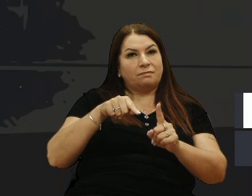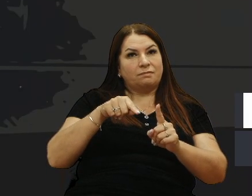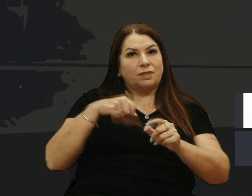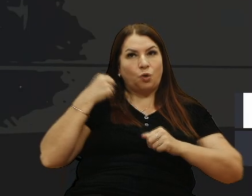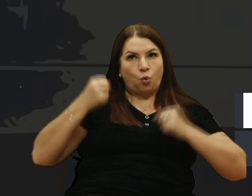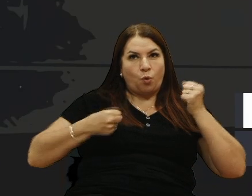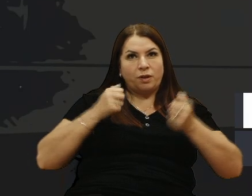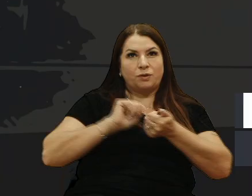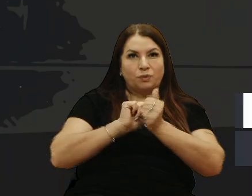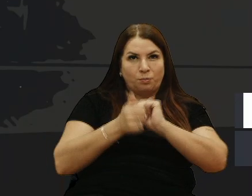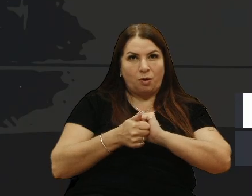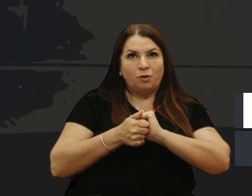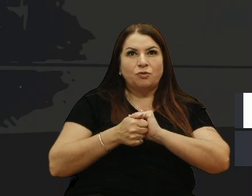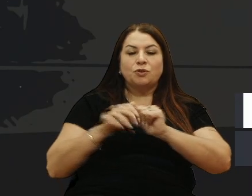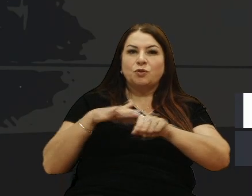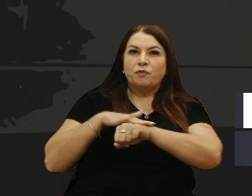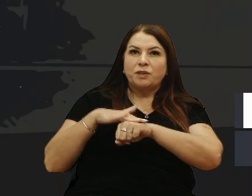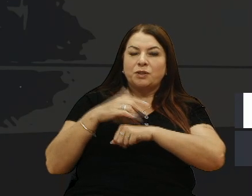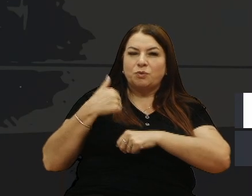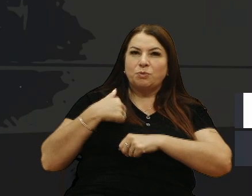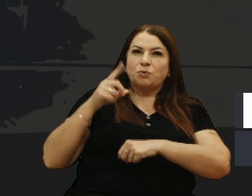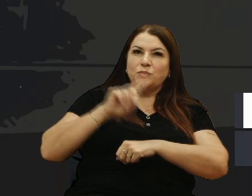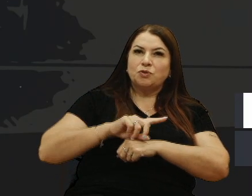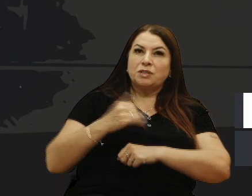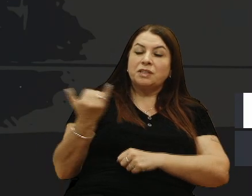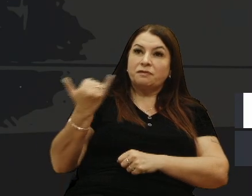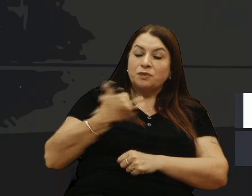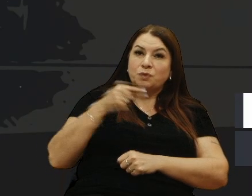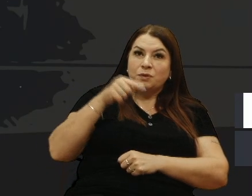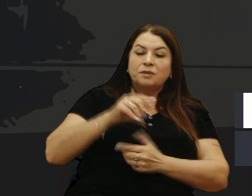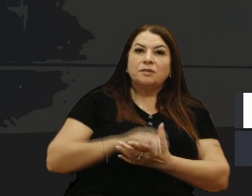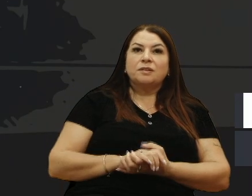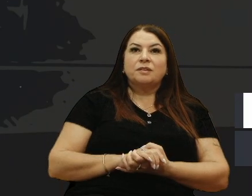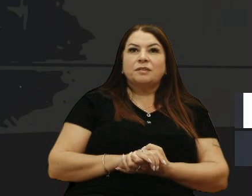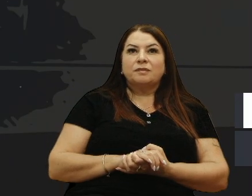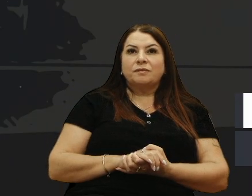no esporte. Ele estava conversando comigo esses dias, ele me disse que ele é